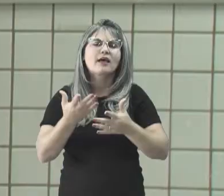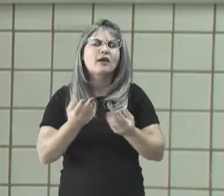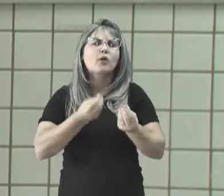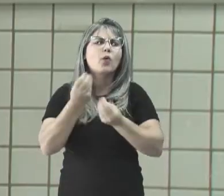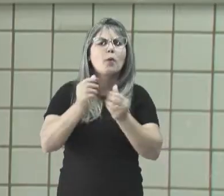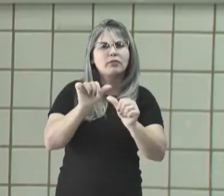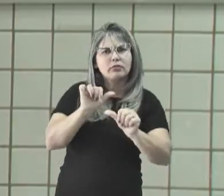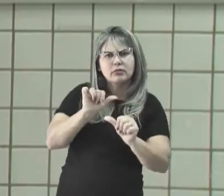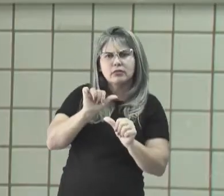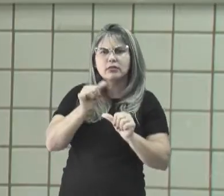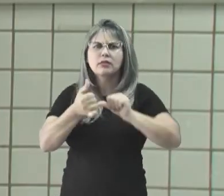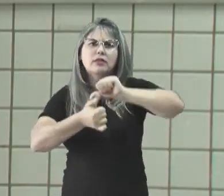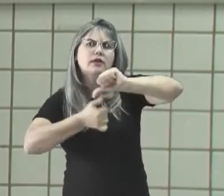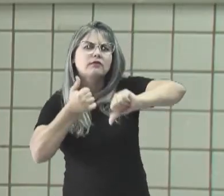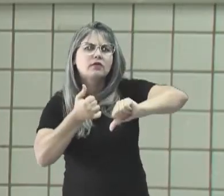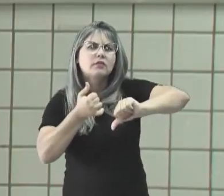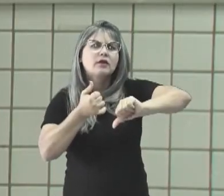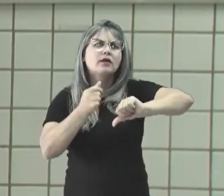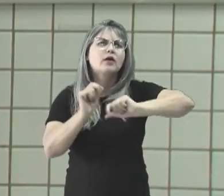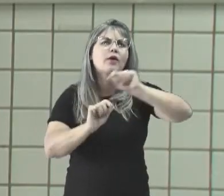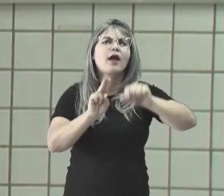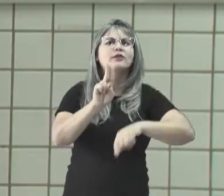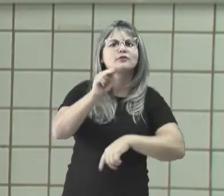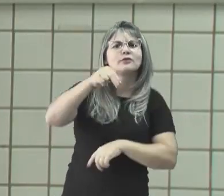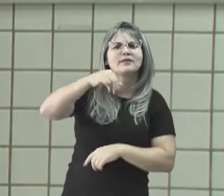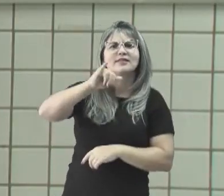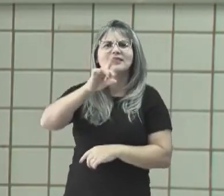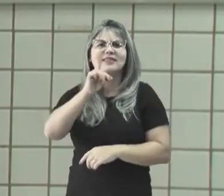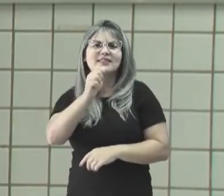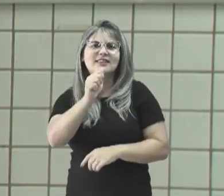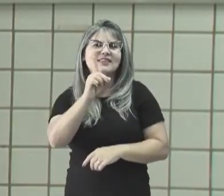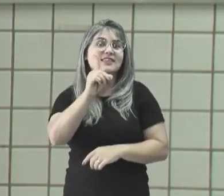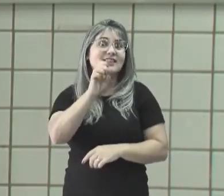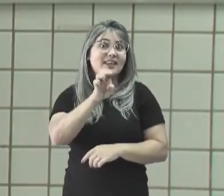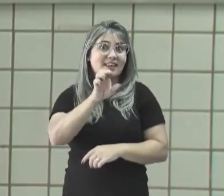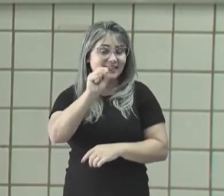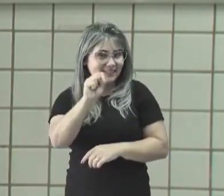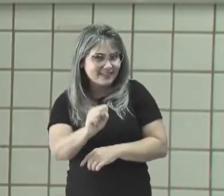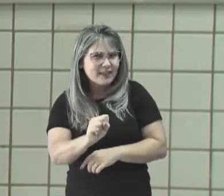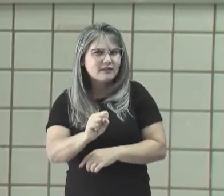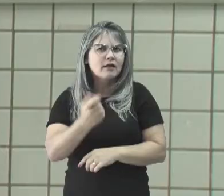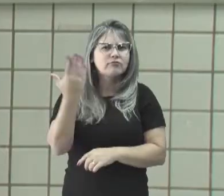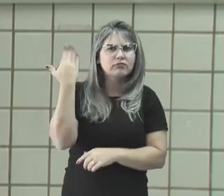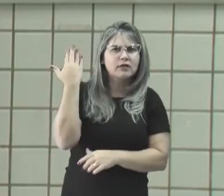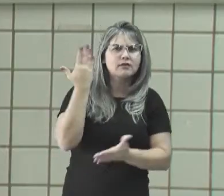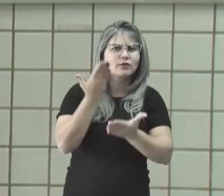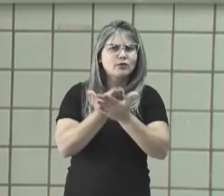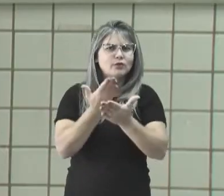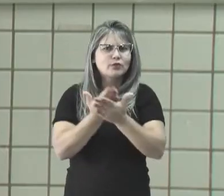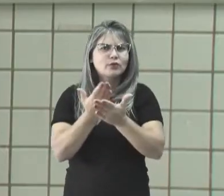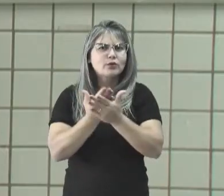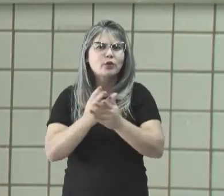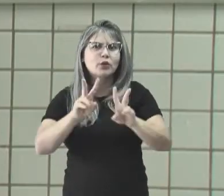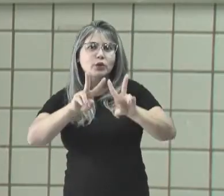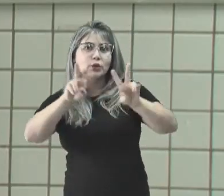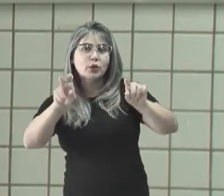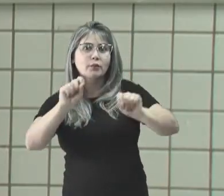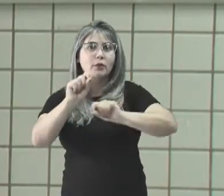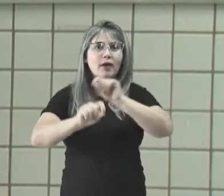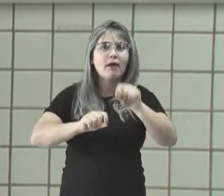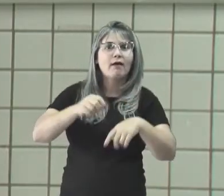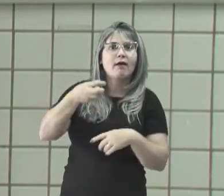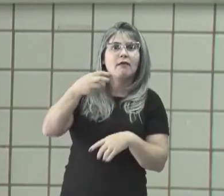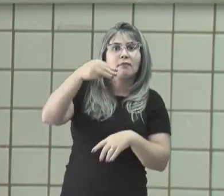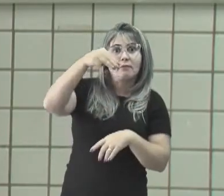de unidades, certo? A gente viu nas nossas últimas aulas as unidades fundamentais, quando a gente